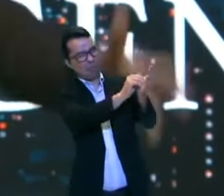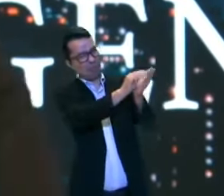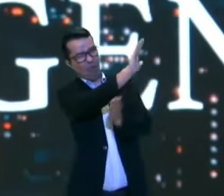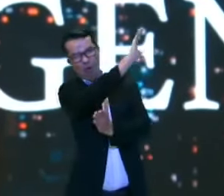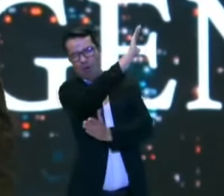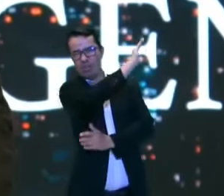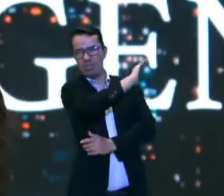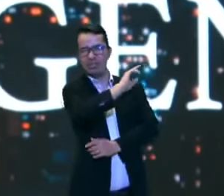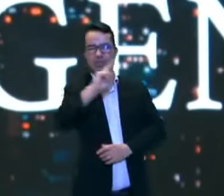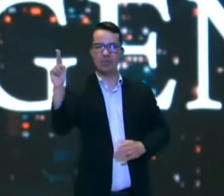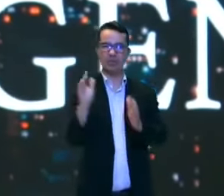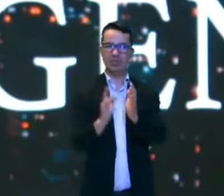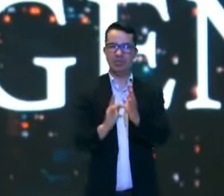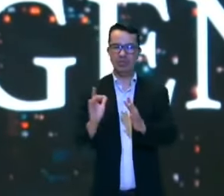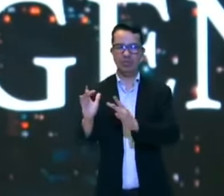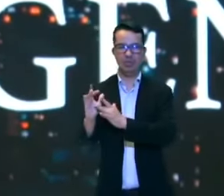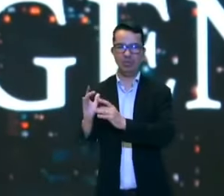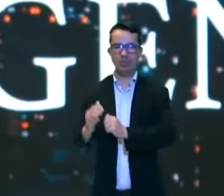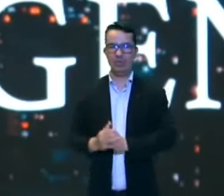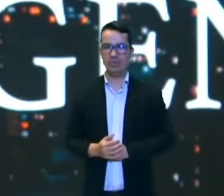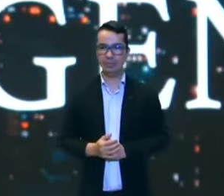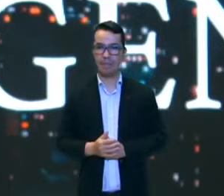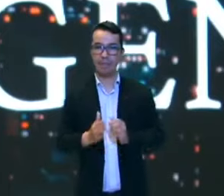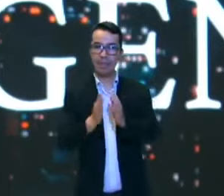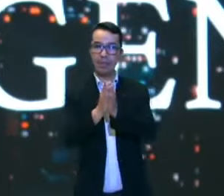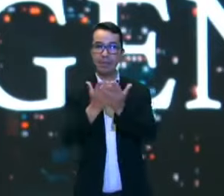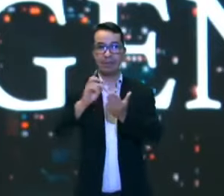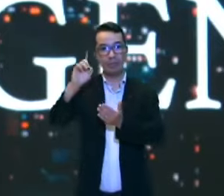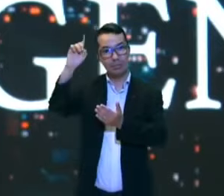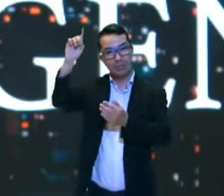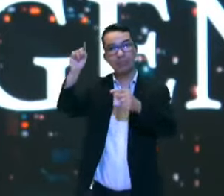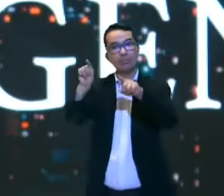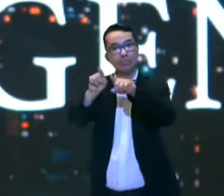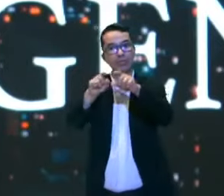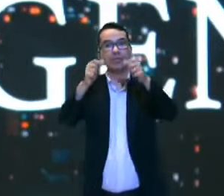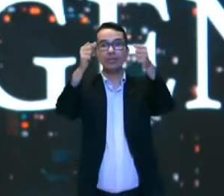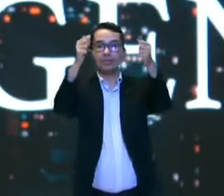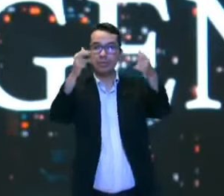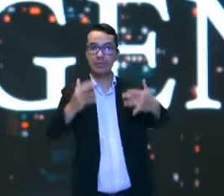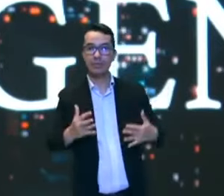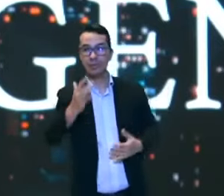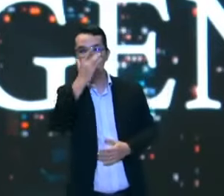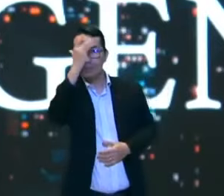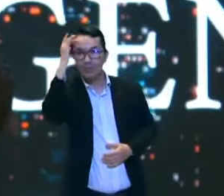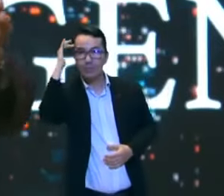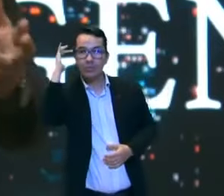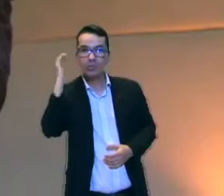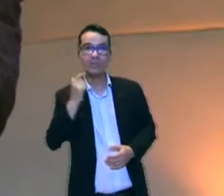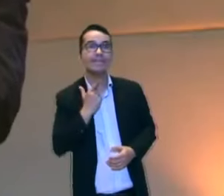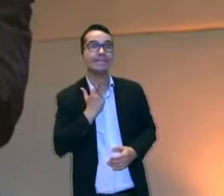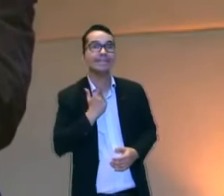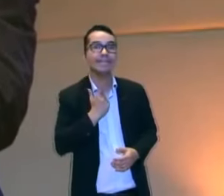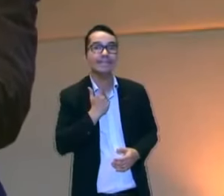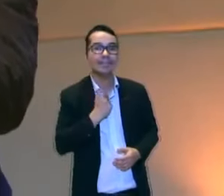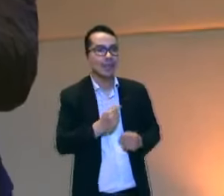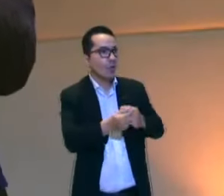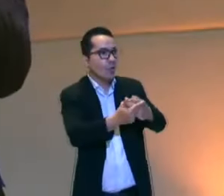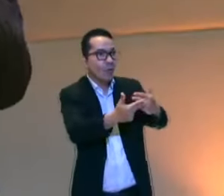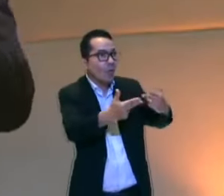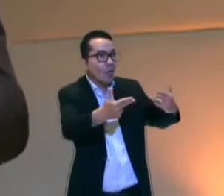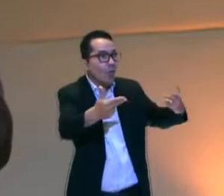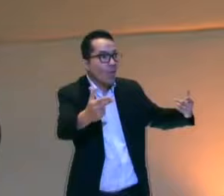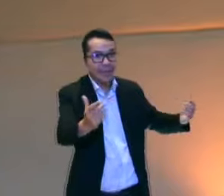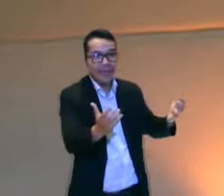A Bíblia fala também da cobiça dos bens. A Bíblia diz que o princípio de todos os males é o amor